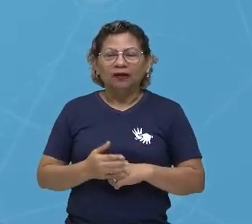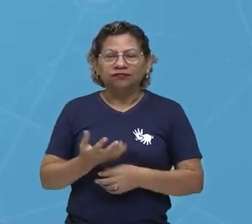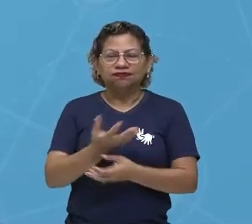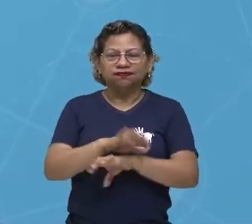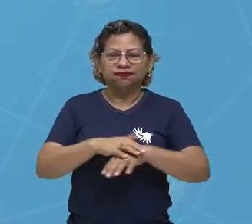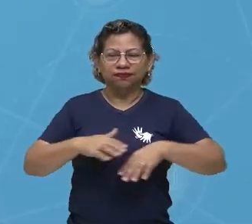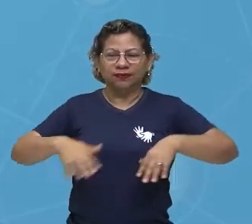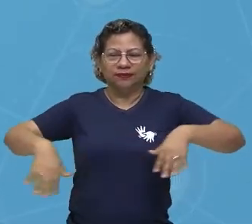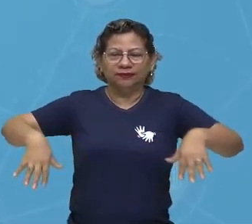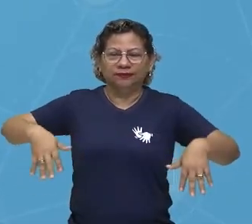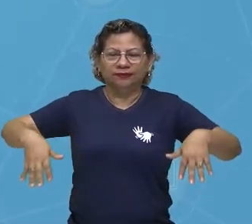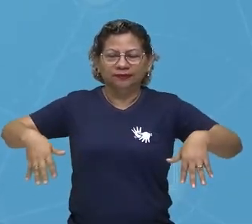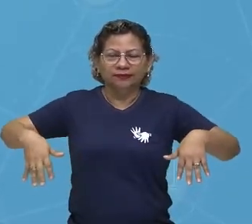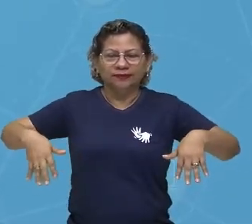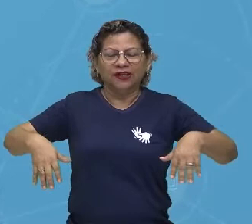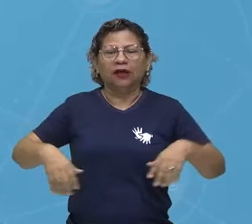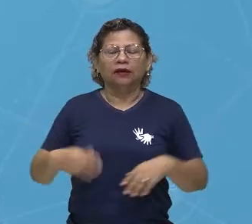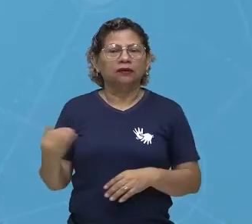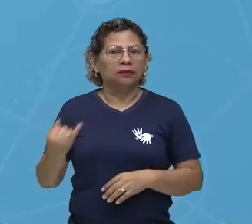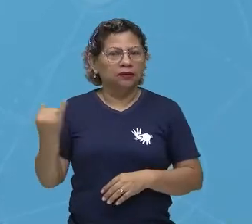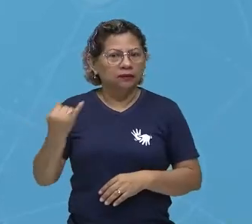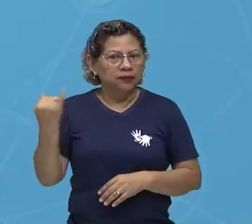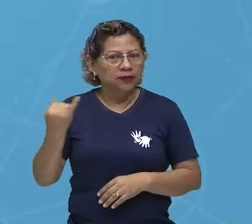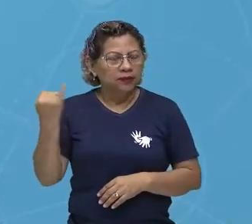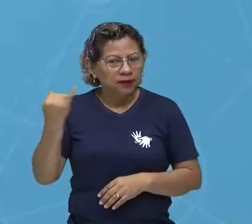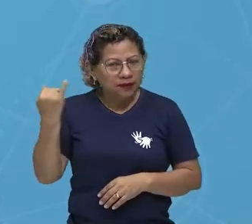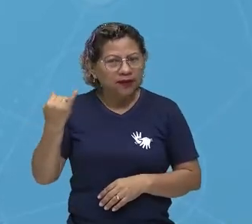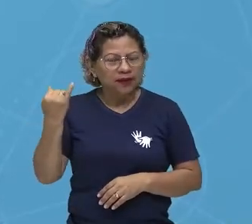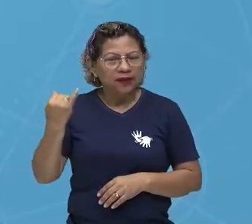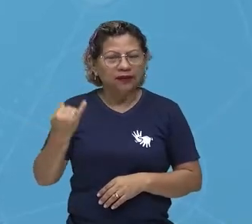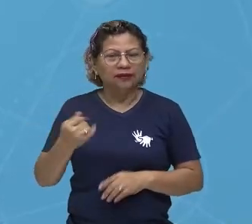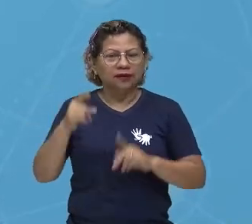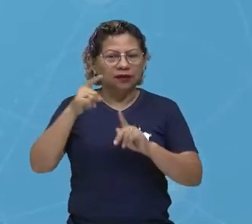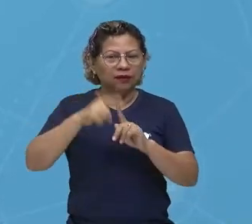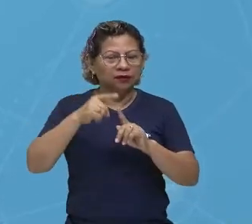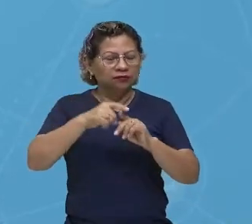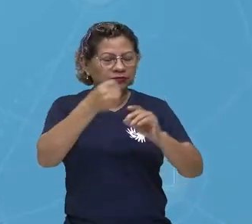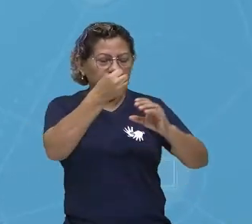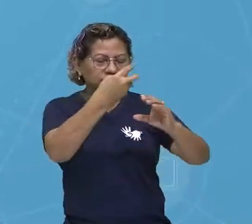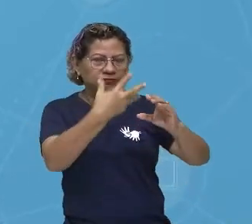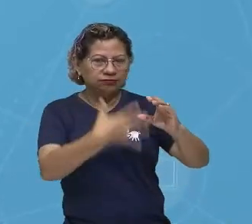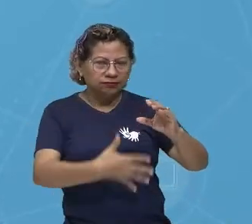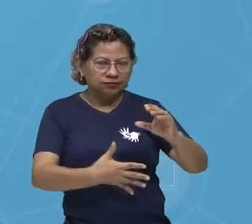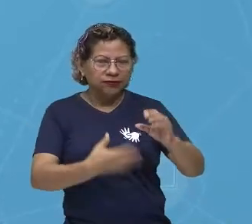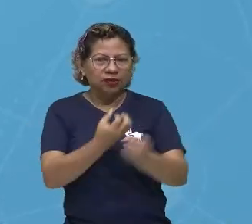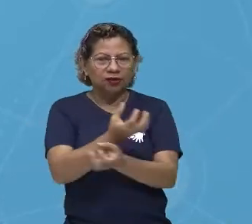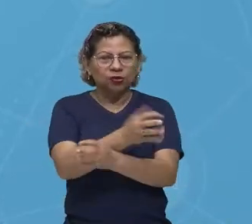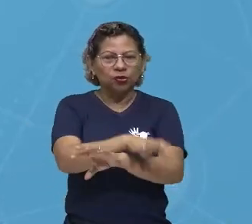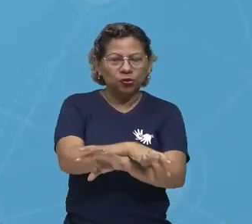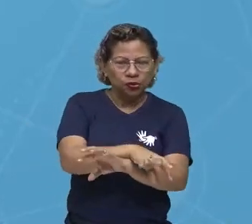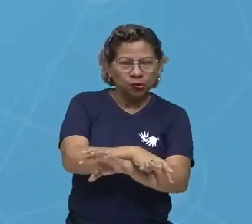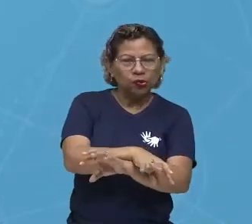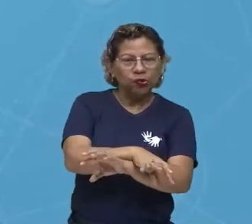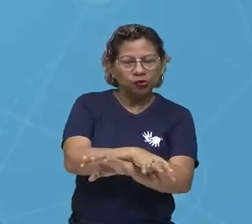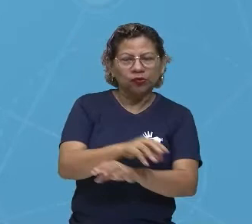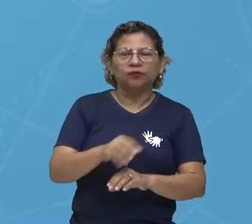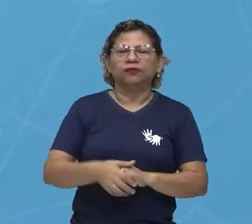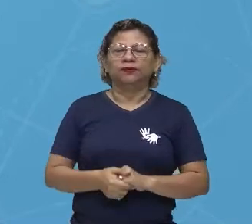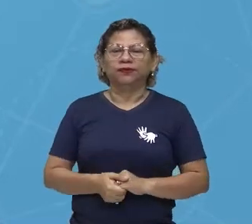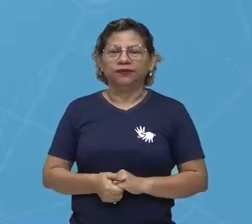qual é a função do sistema esquelético qual a importância dele a classificação ali dos ossos que fazem parte desse sistema